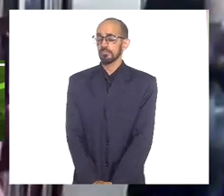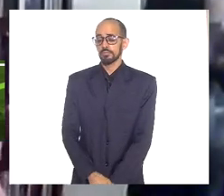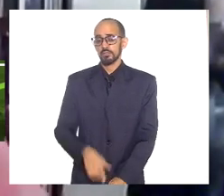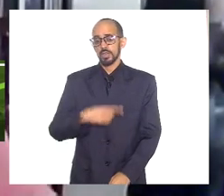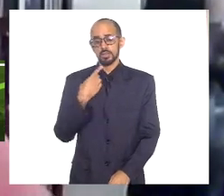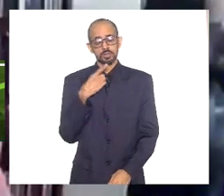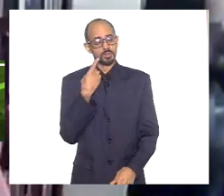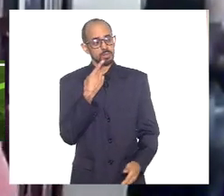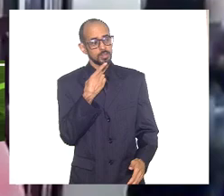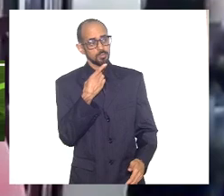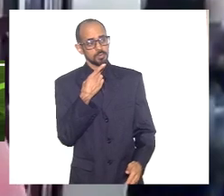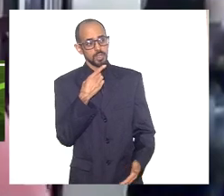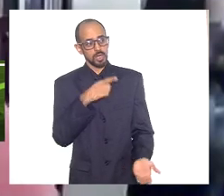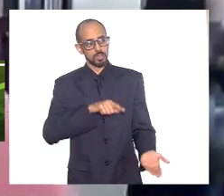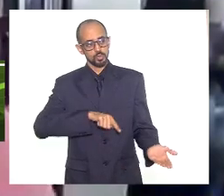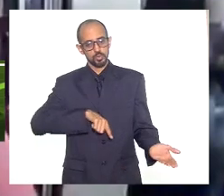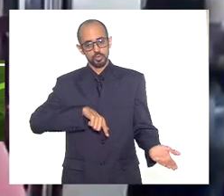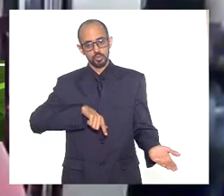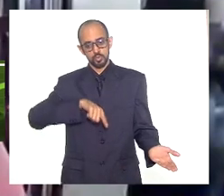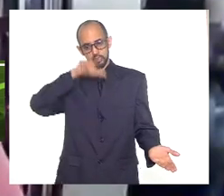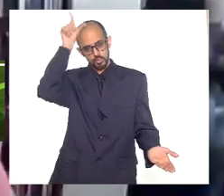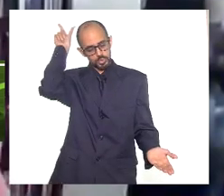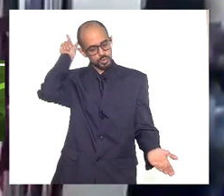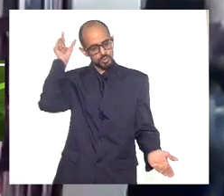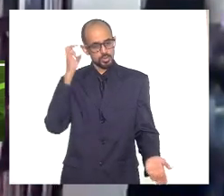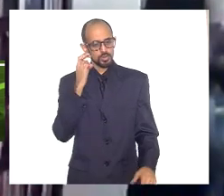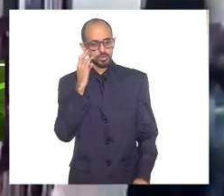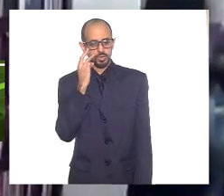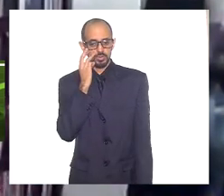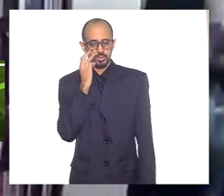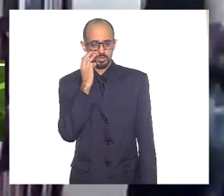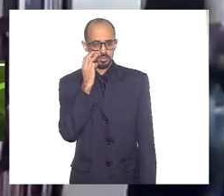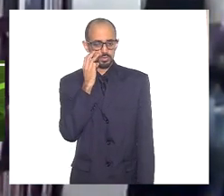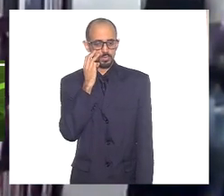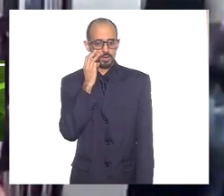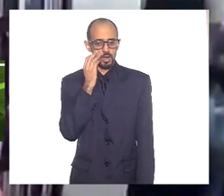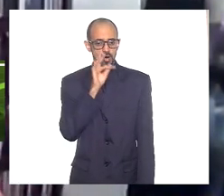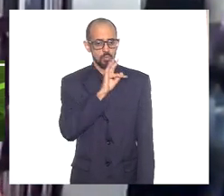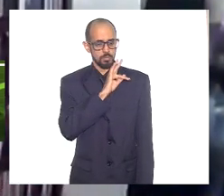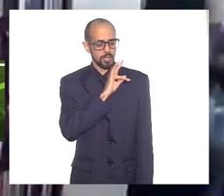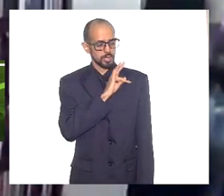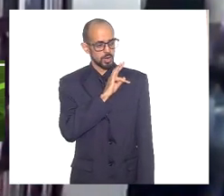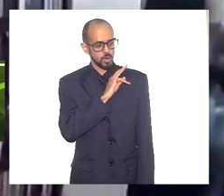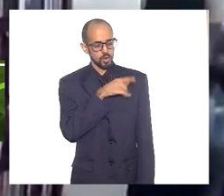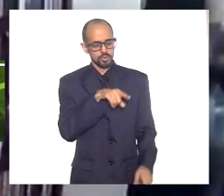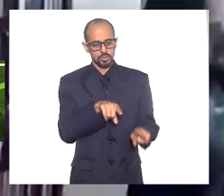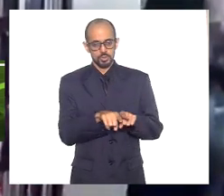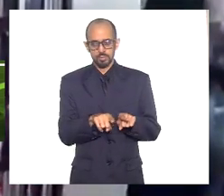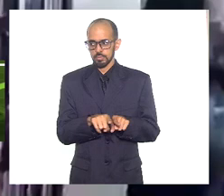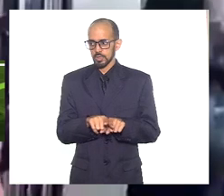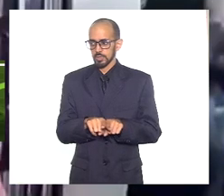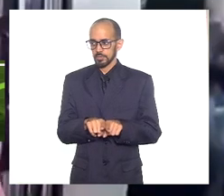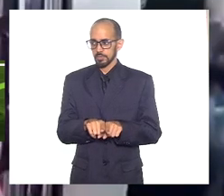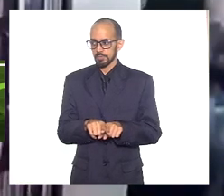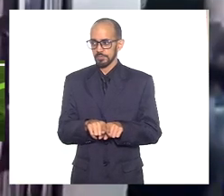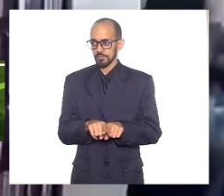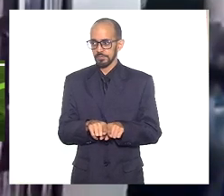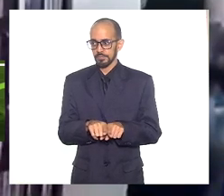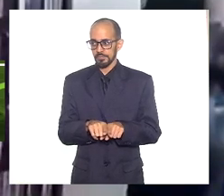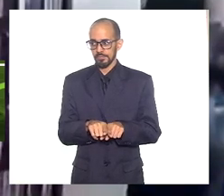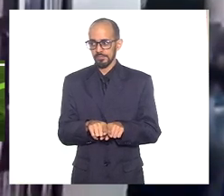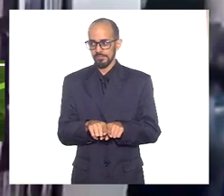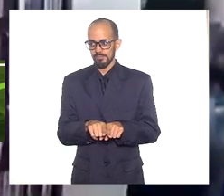deputado Luiz Paulo Corrêa da Rocha, deputado Valdeque Carneiro, a deputada Marta Rocha também, né?